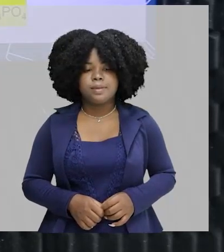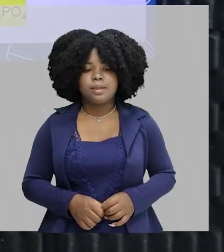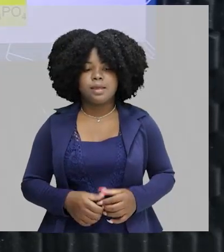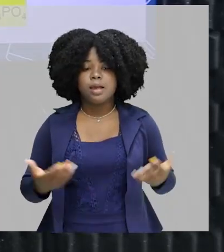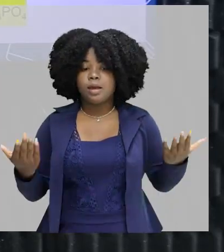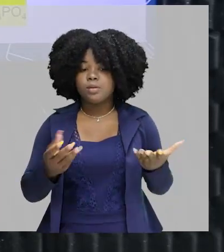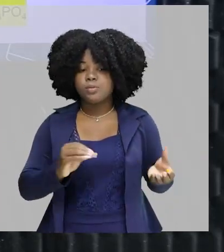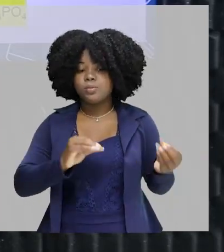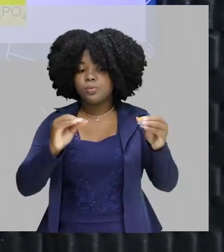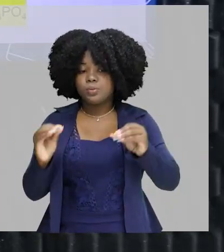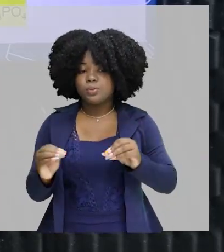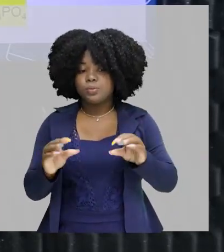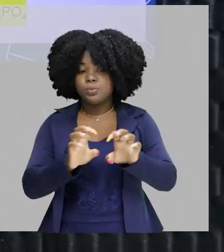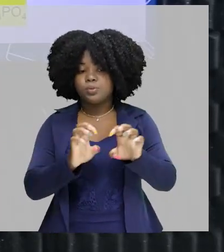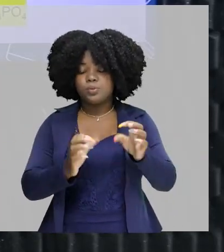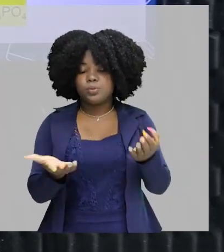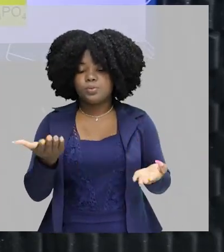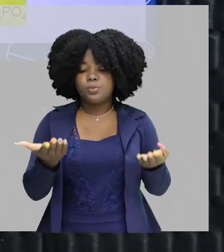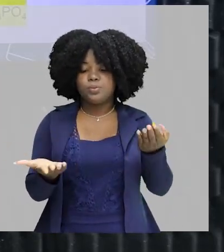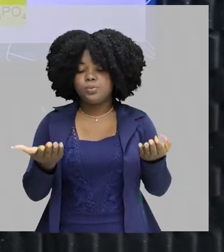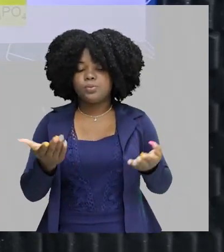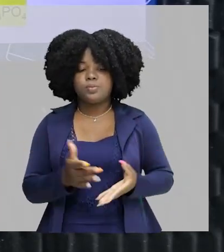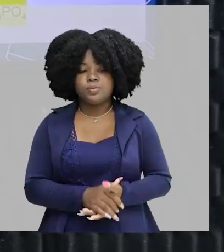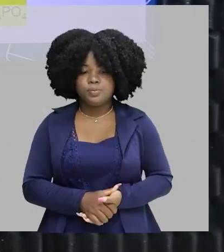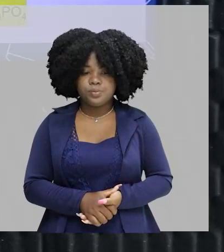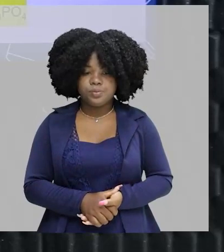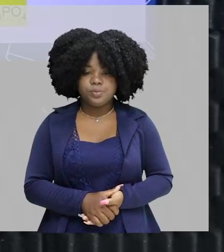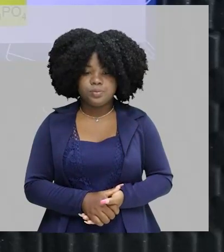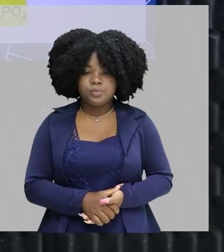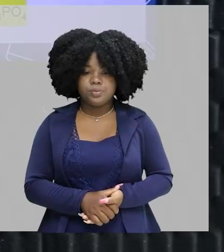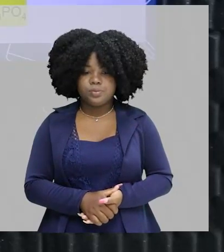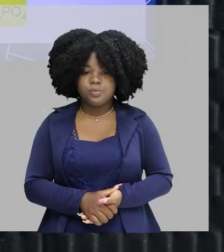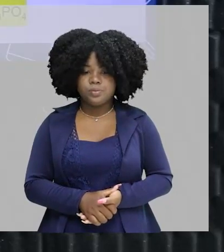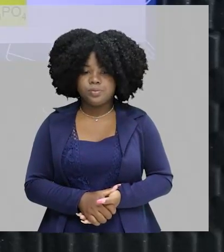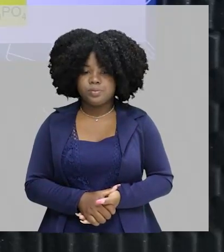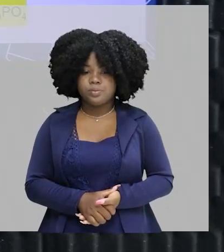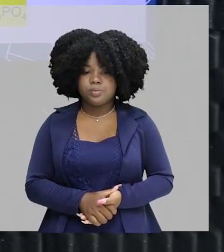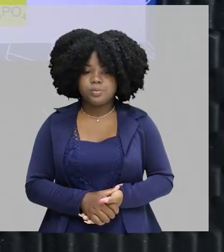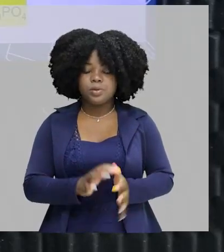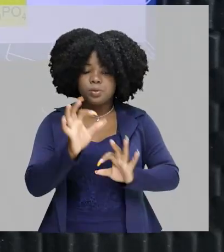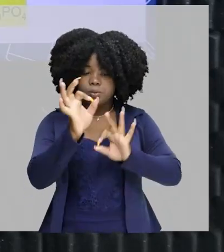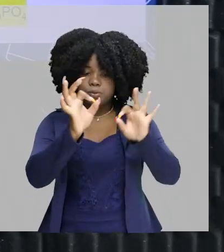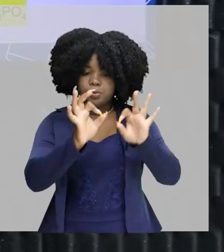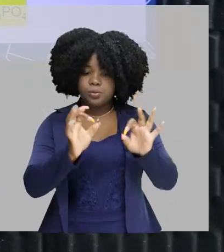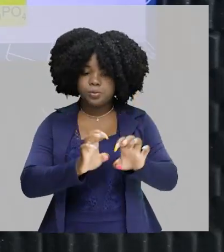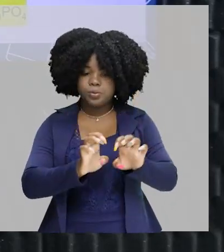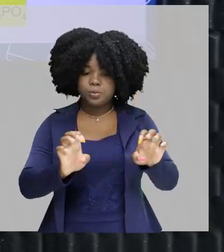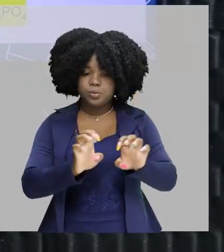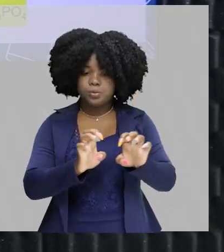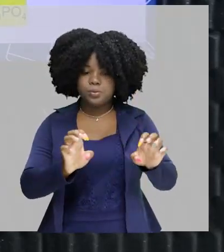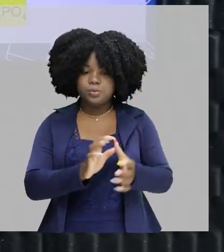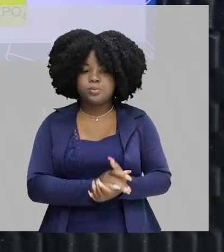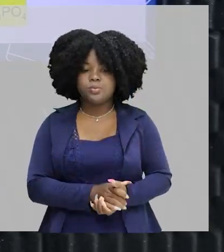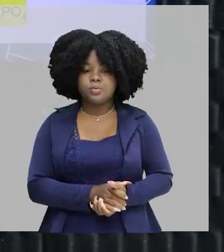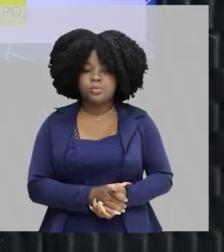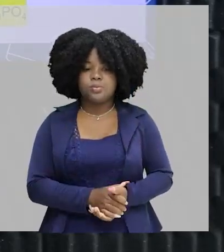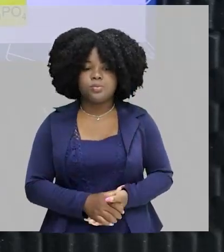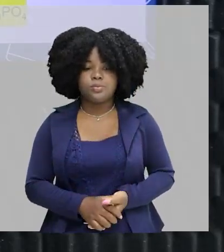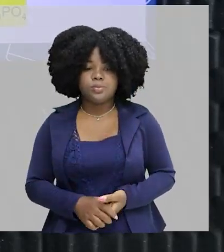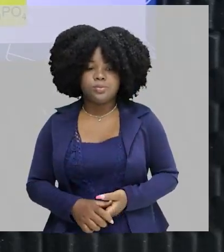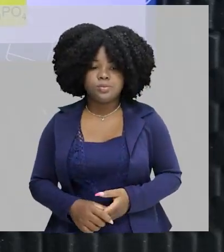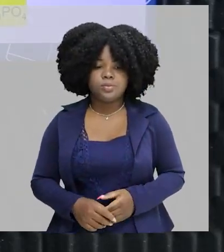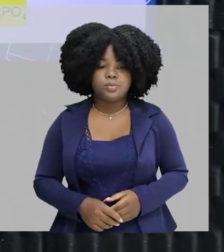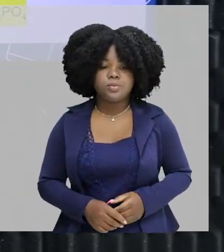Agora eu vou escrever a equação balanceada. Então, eu balanceei a equação pelo método das